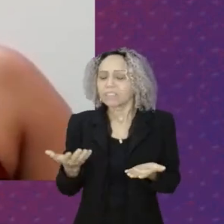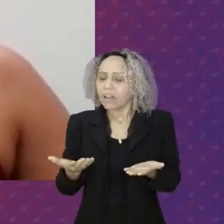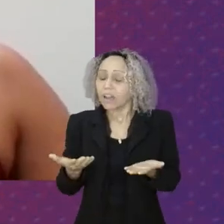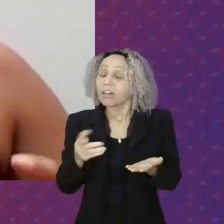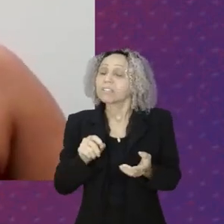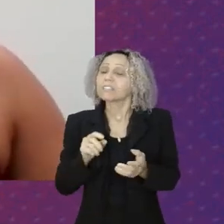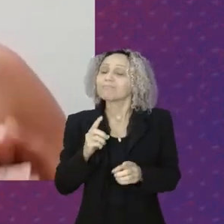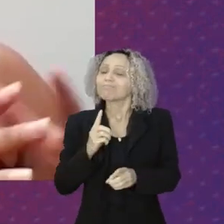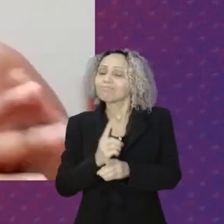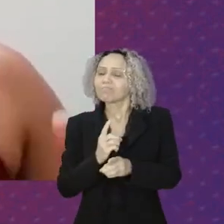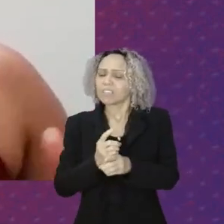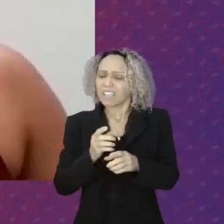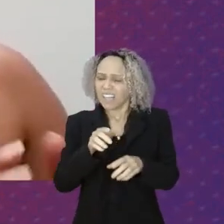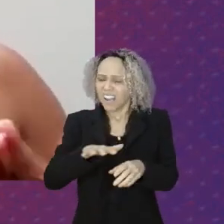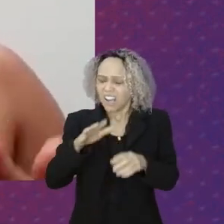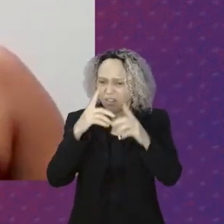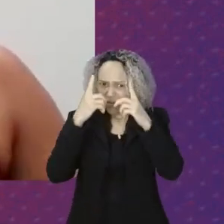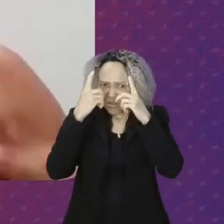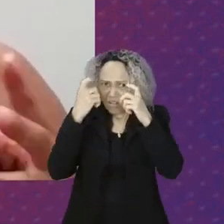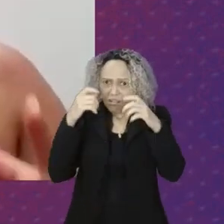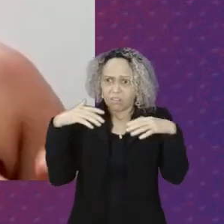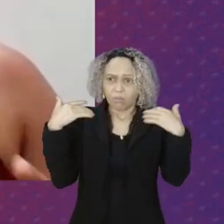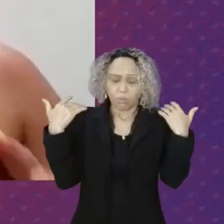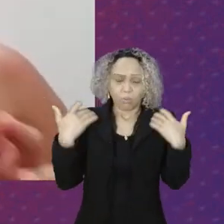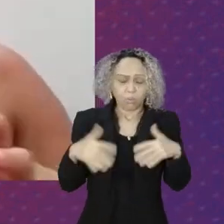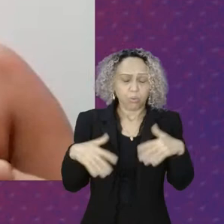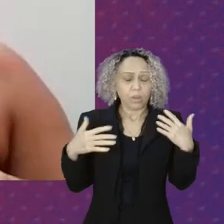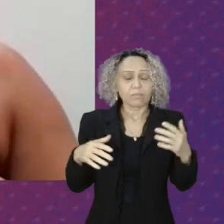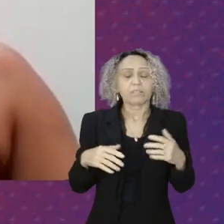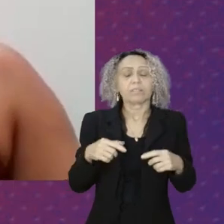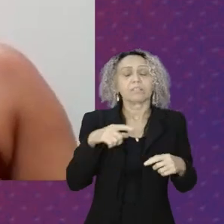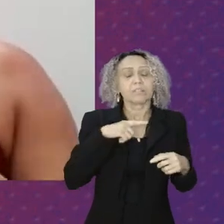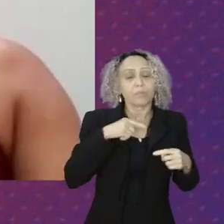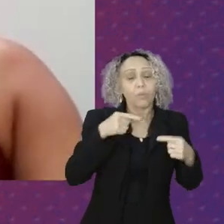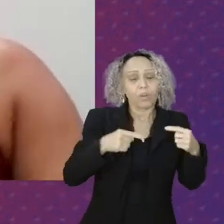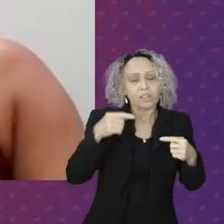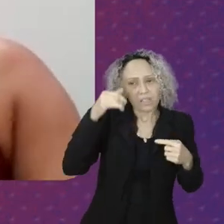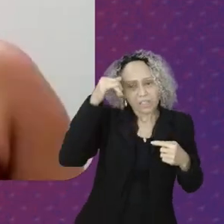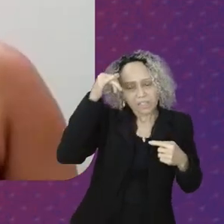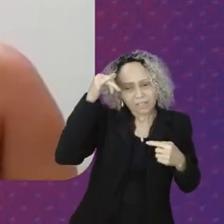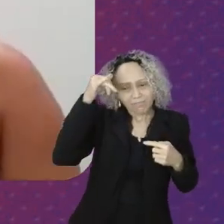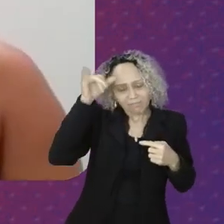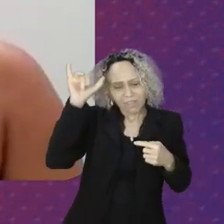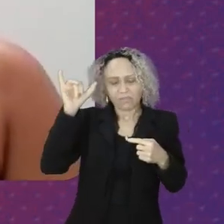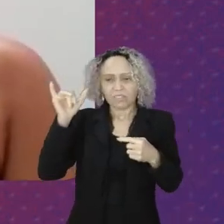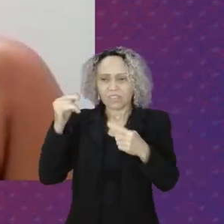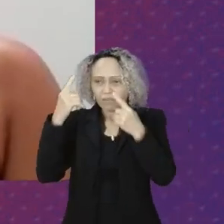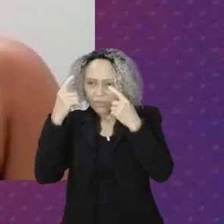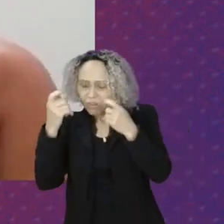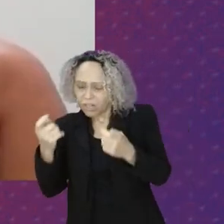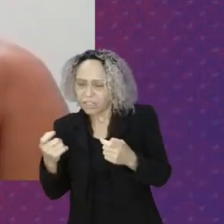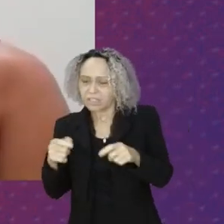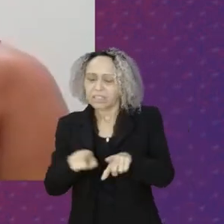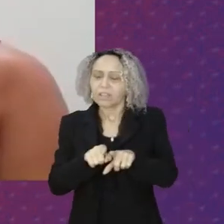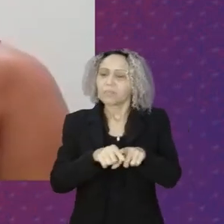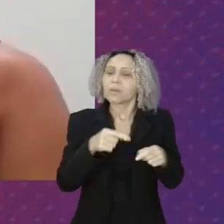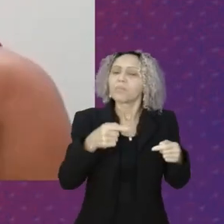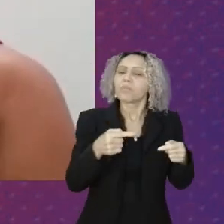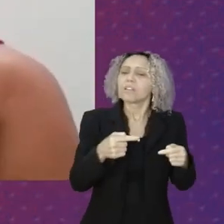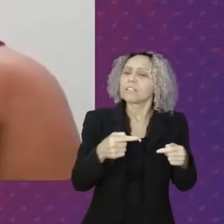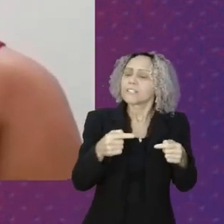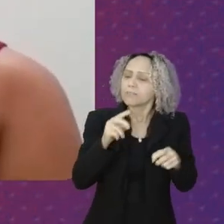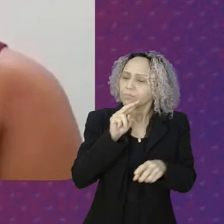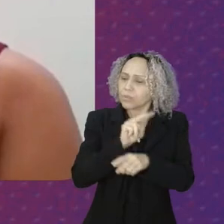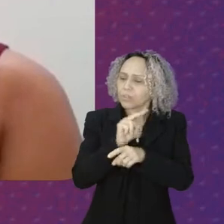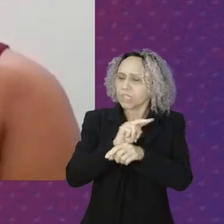violência alto, políticas preventivas, políticas de garantia de direito. Isso somado a